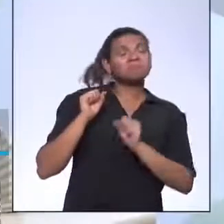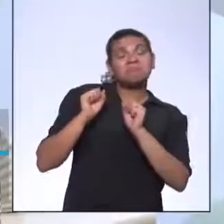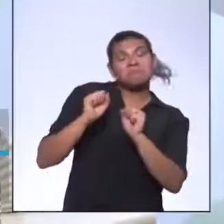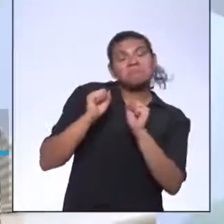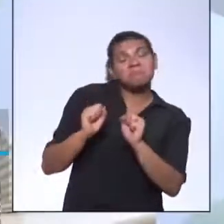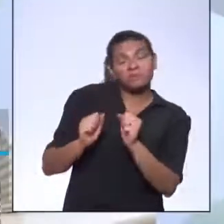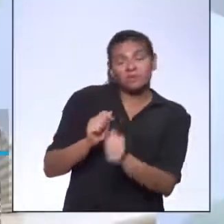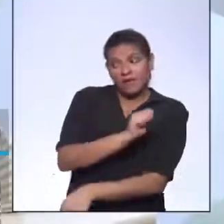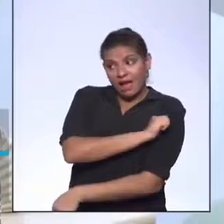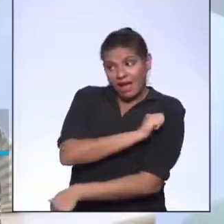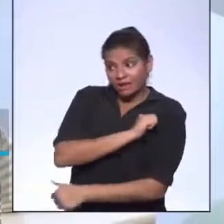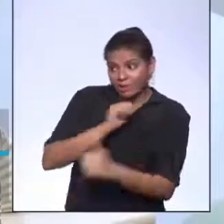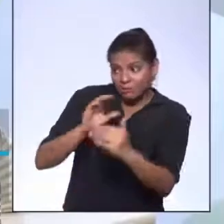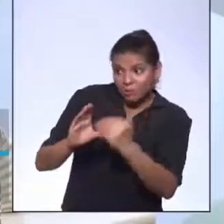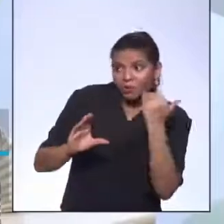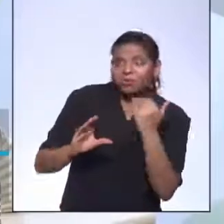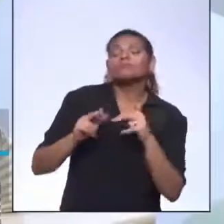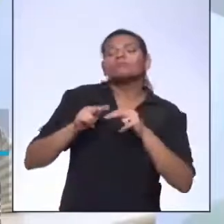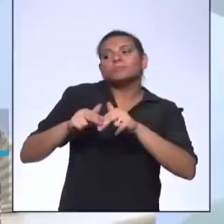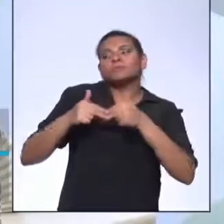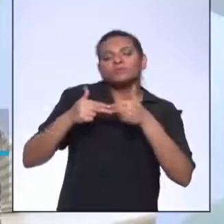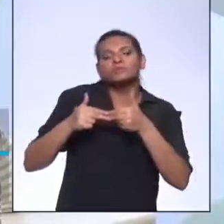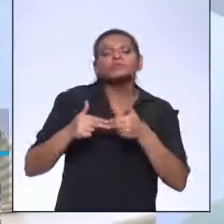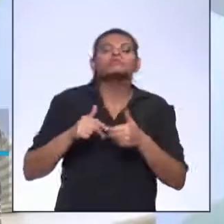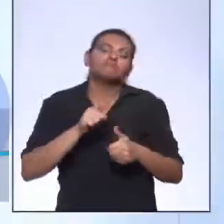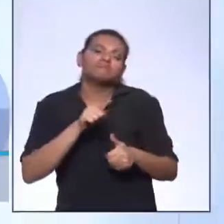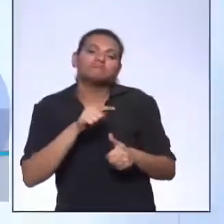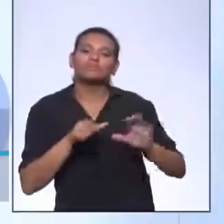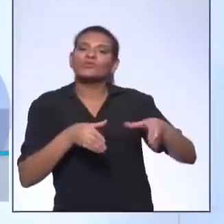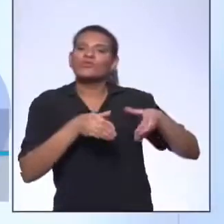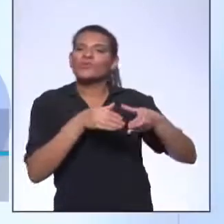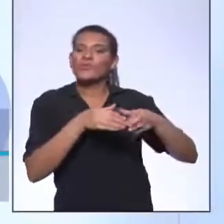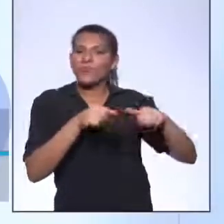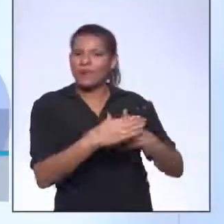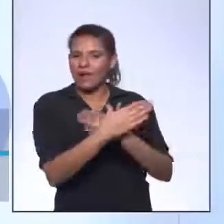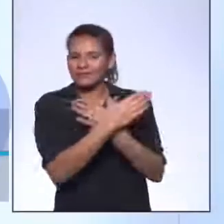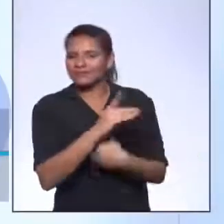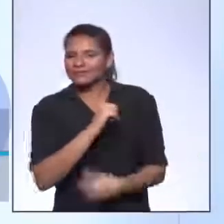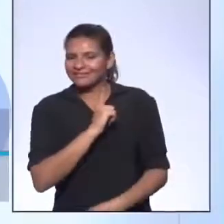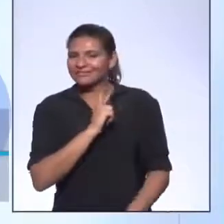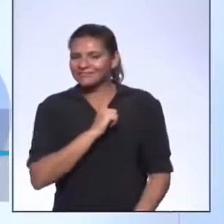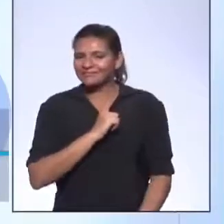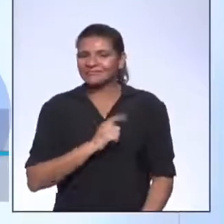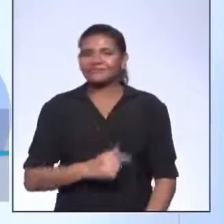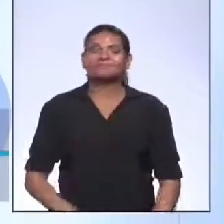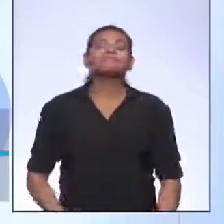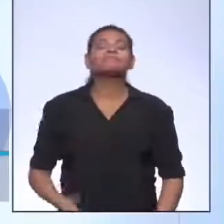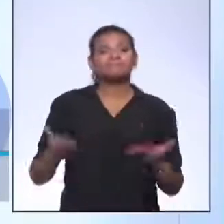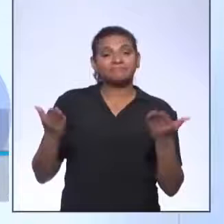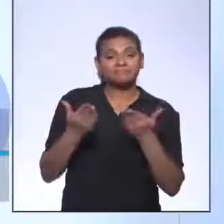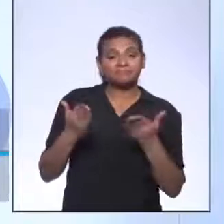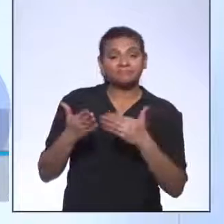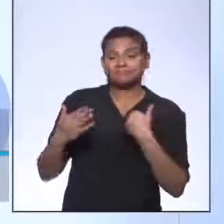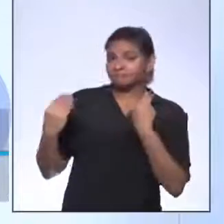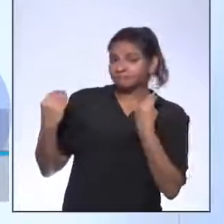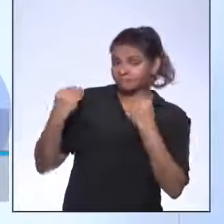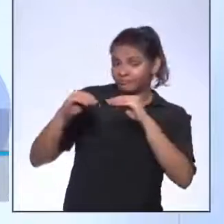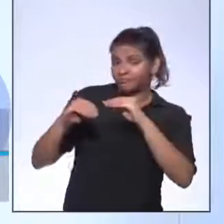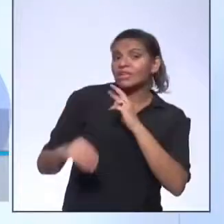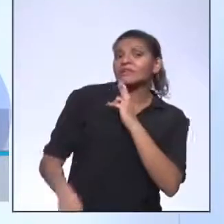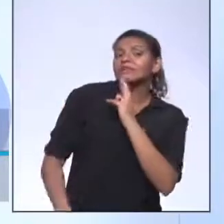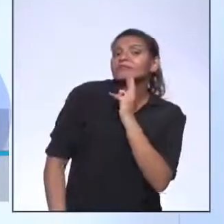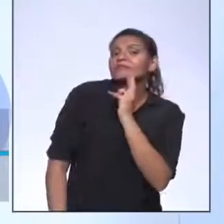das pirâmides. Isso, sim, né, as pirâmides dos astecas. Pode ser também. Vamos à resposta. Eu vou colocar para vocês